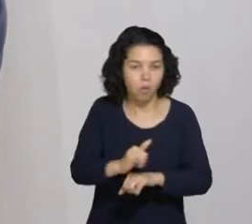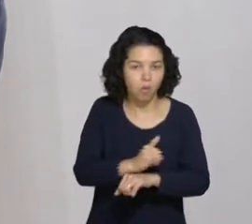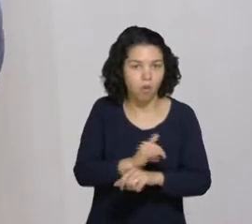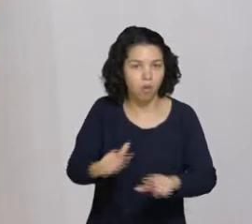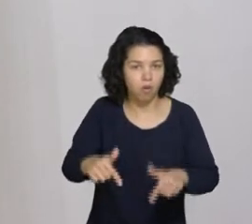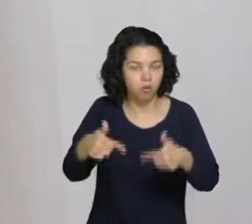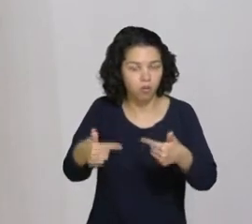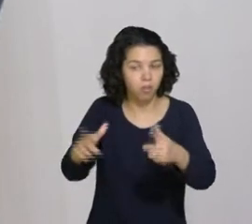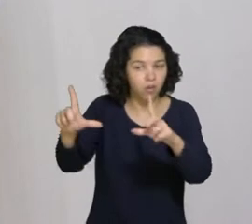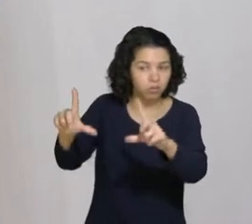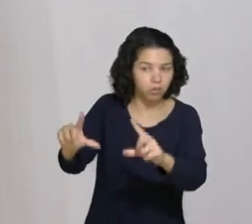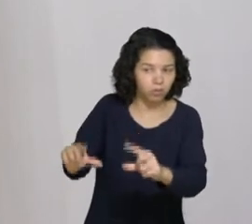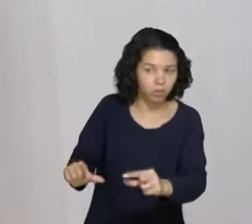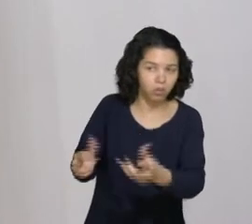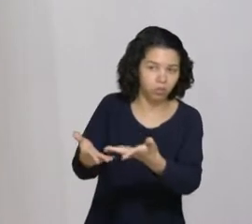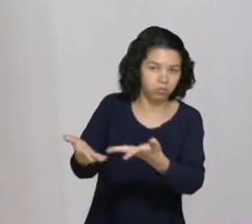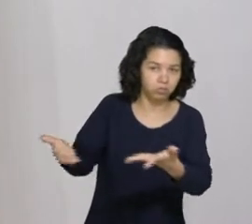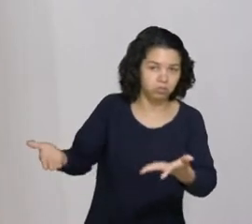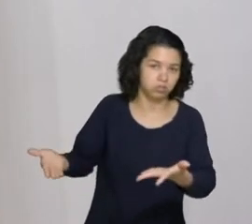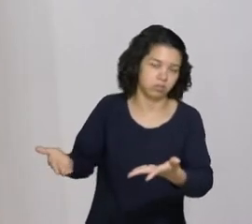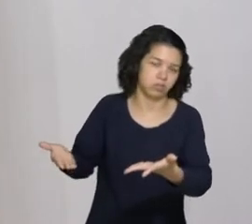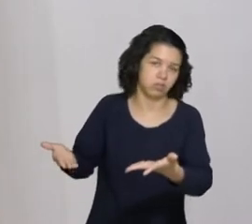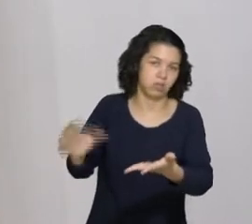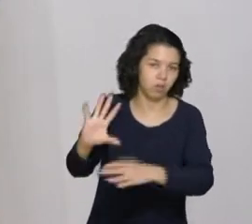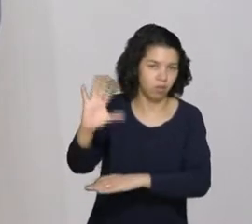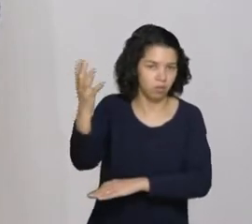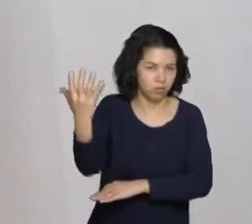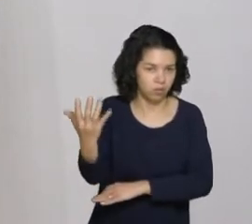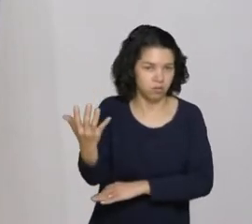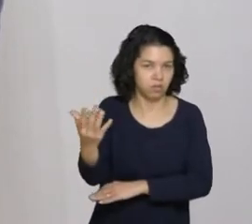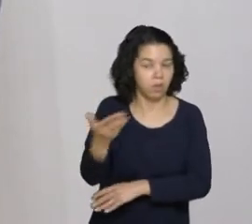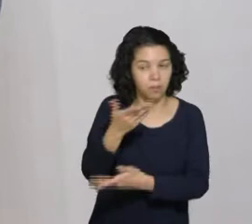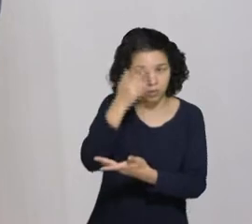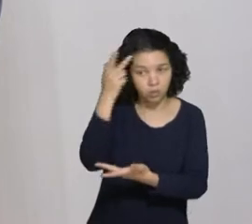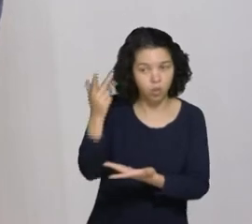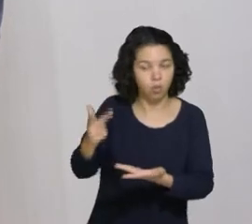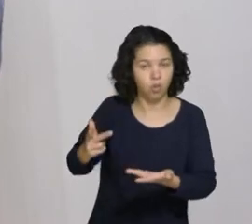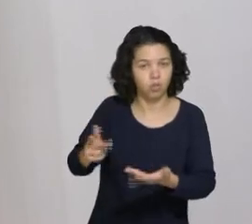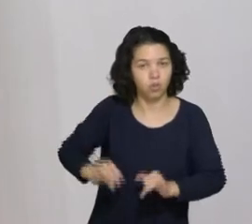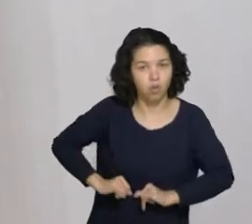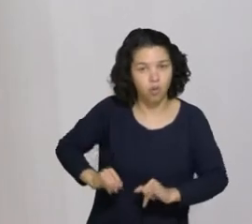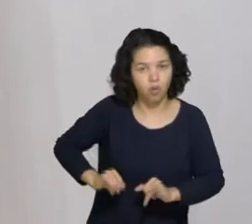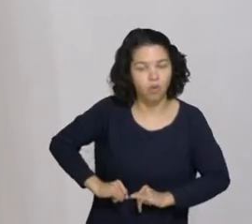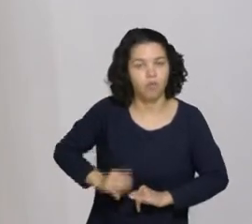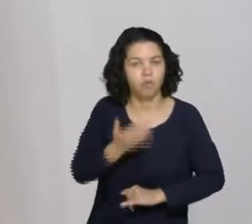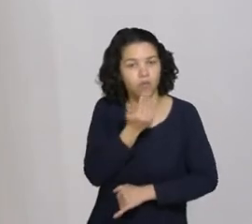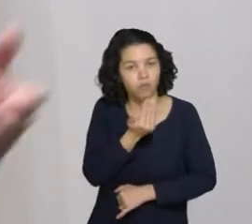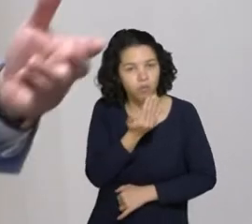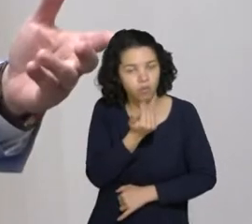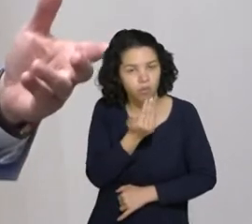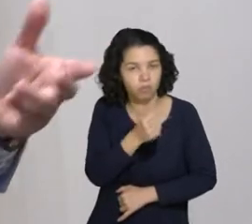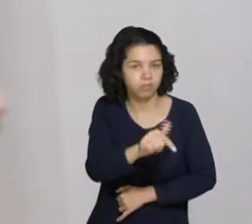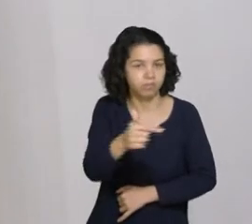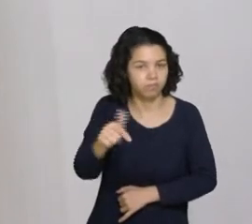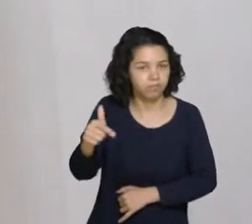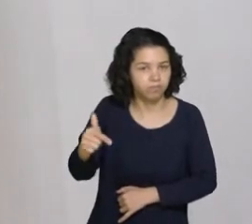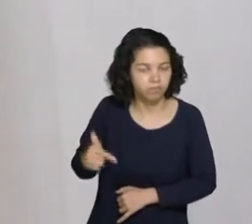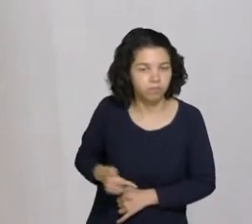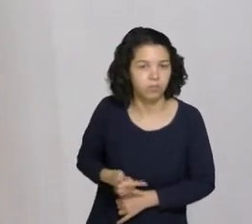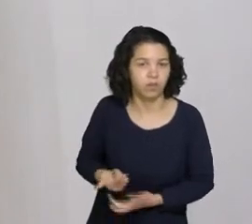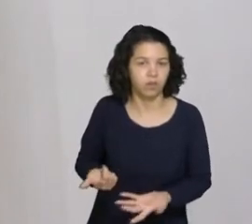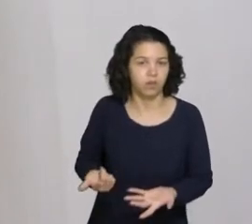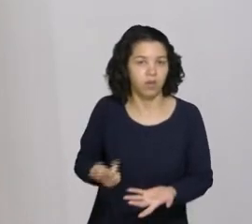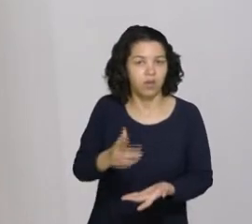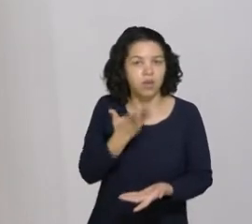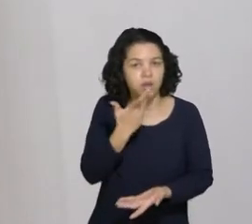realidade para virar a página dessa realidade de pessoas passando fome e pessoas crianças que vão para a